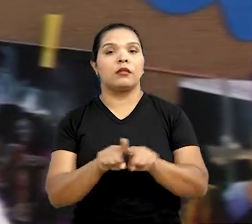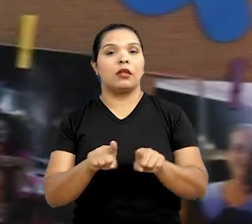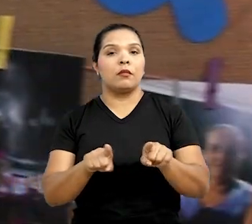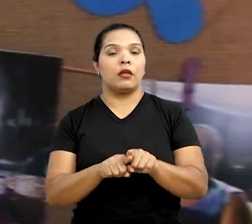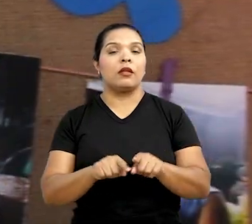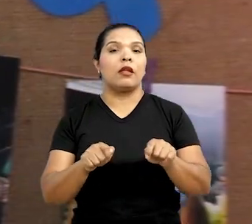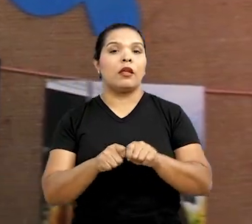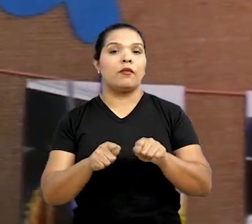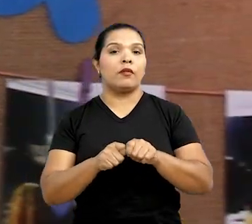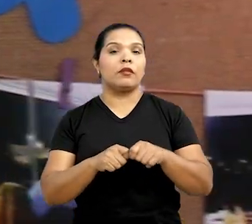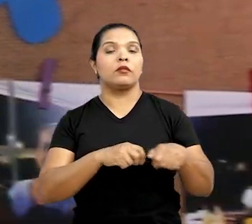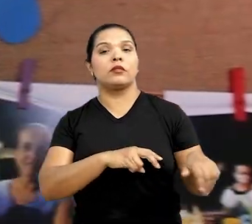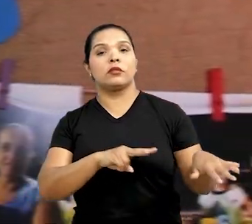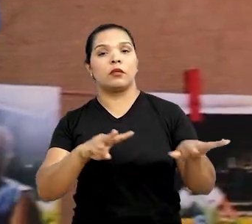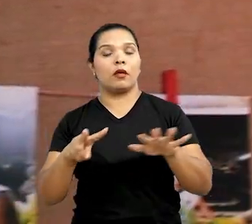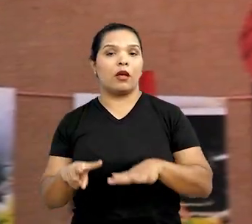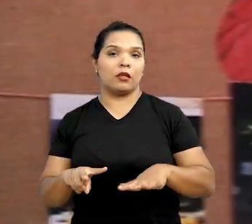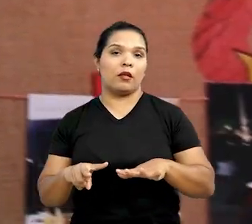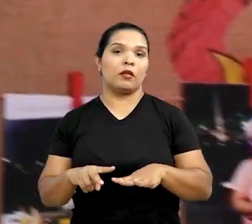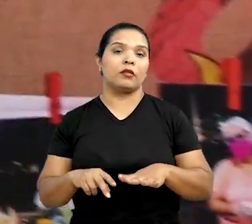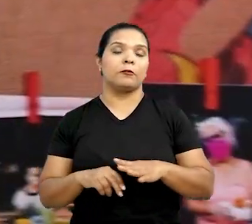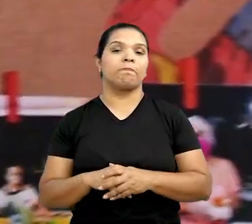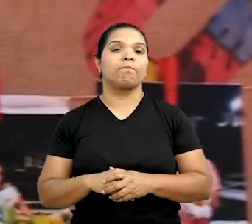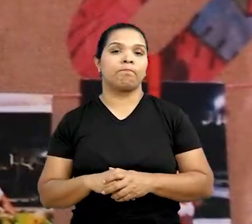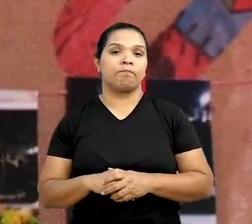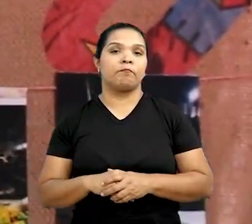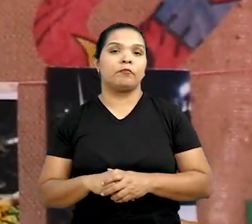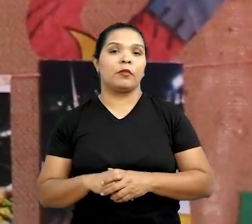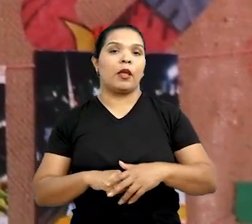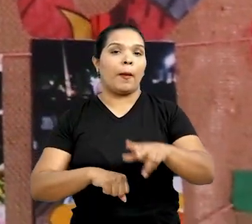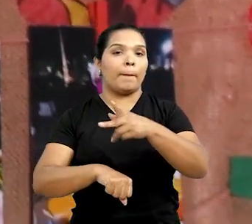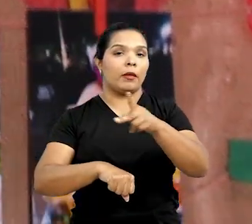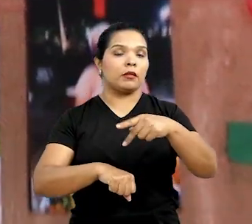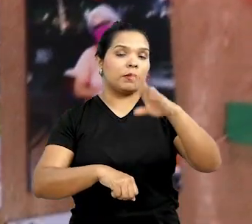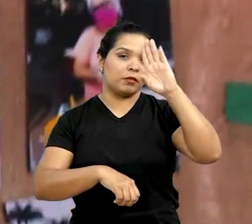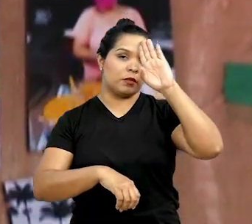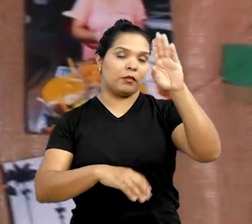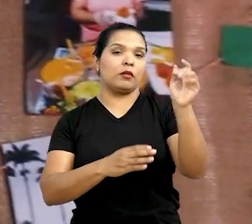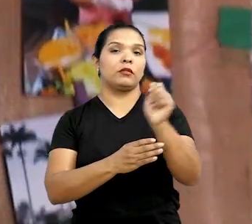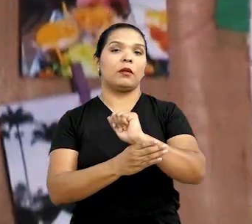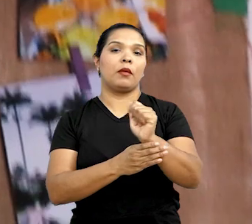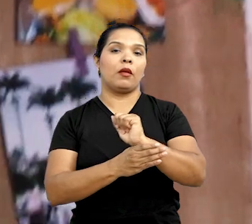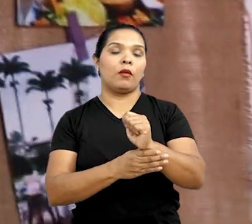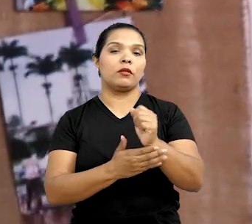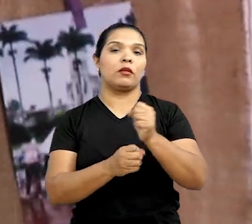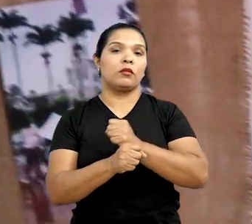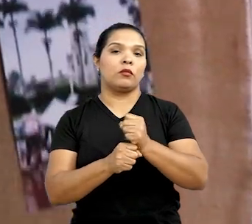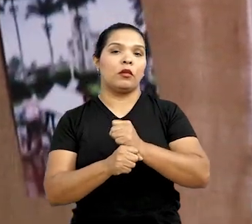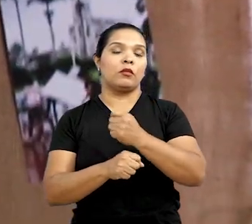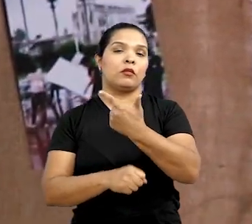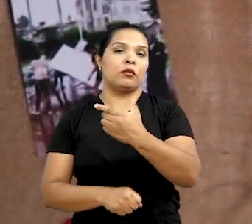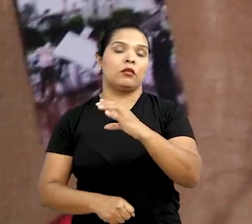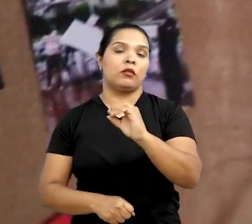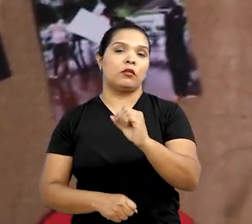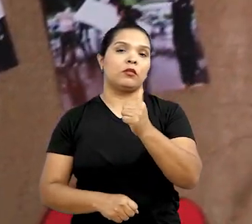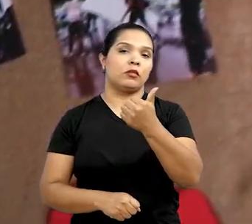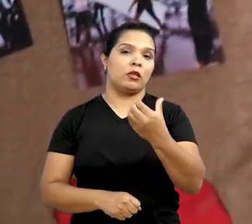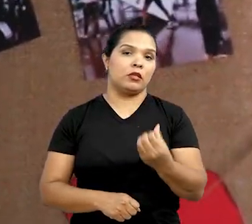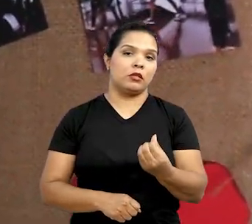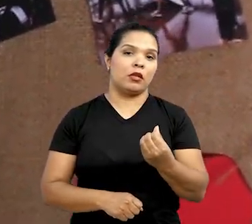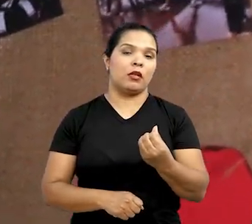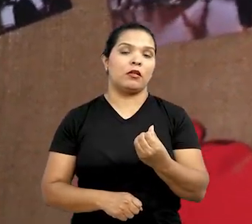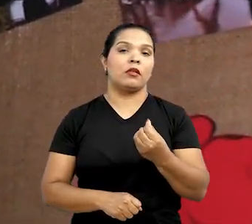é realizada semanalmente na praça principal de Amargosa, desde 2016, e foi por meio dela que